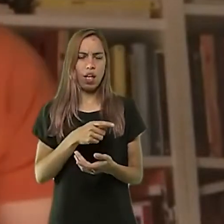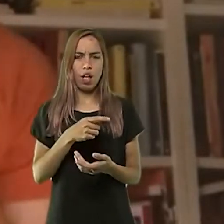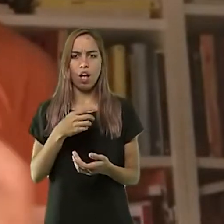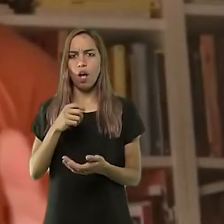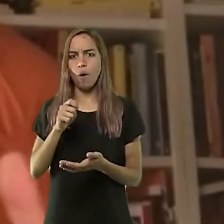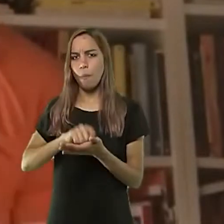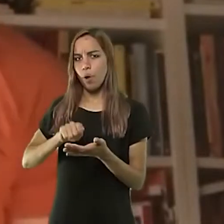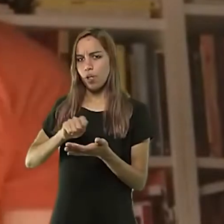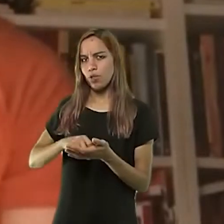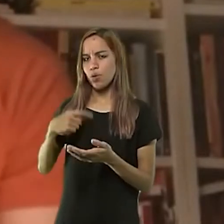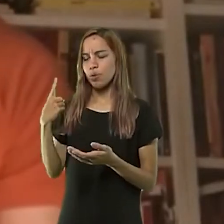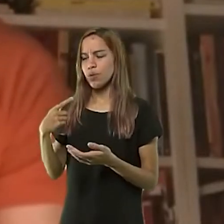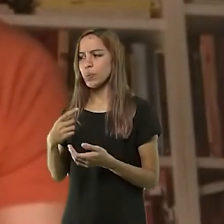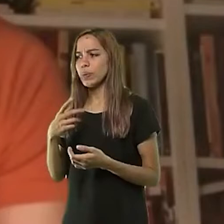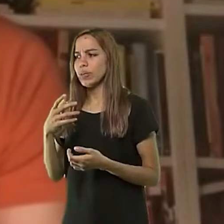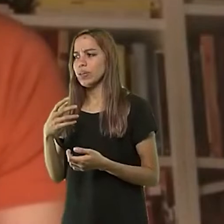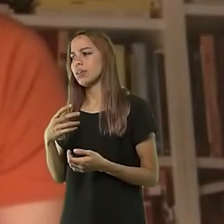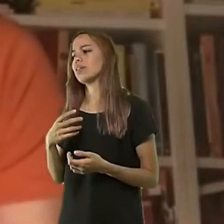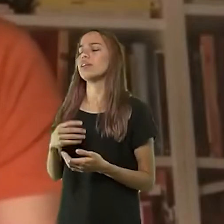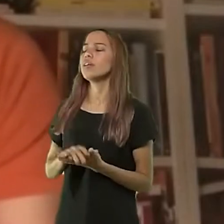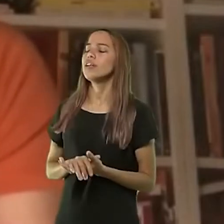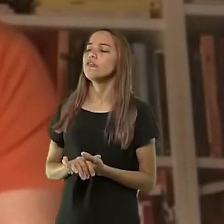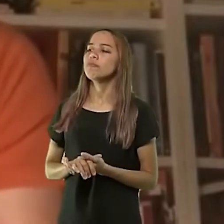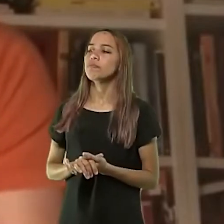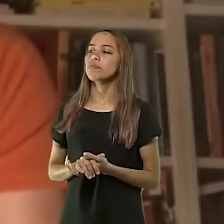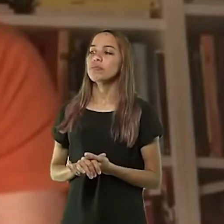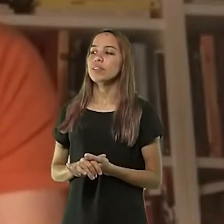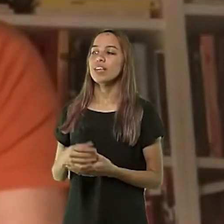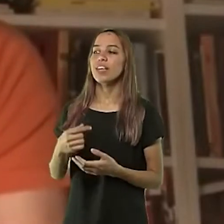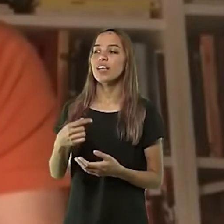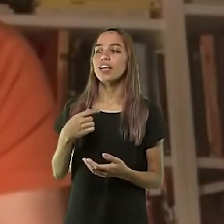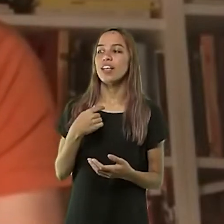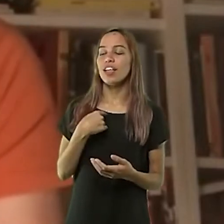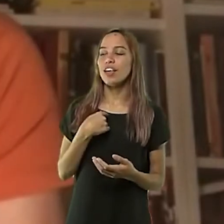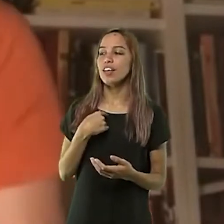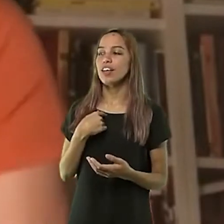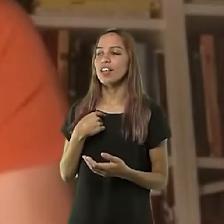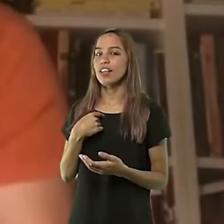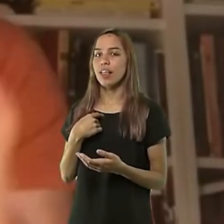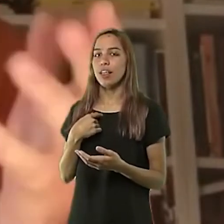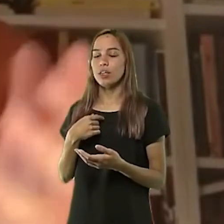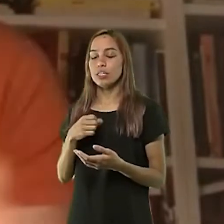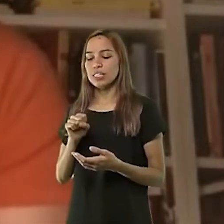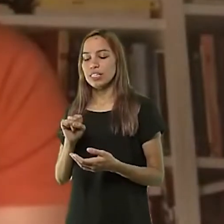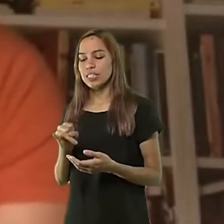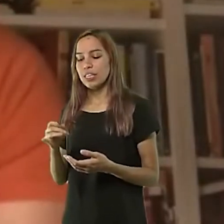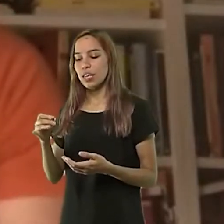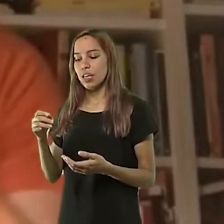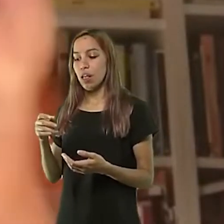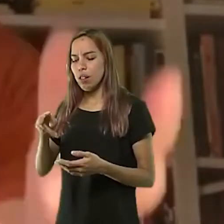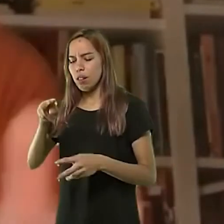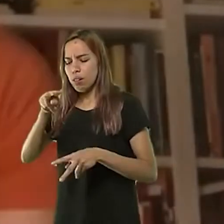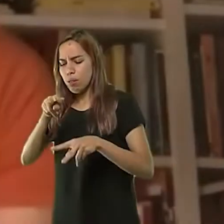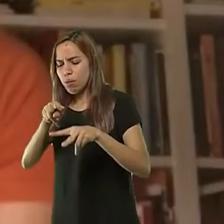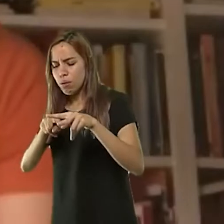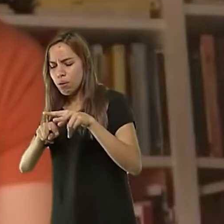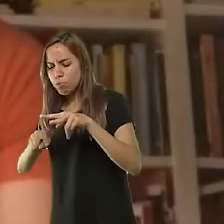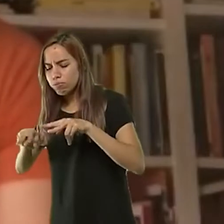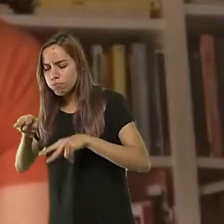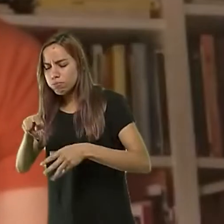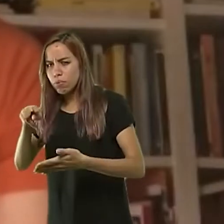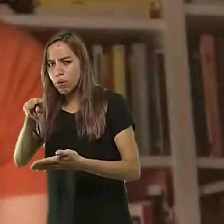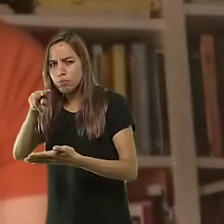medievais eram bodes e não cavalos, e se vocês tomarem atenção e olharem para as tapeçarias e desafios a